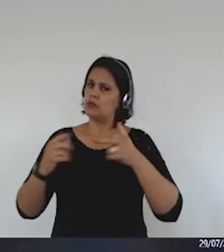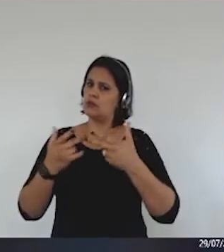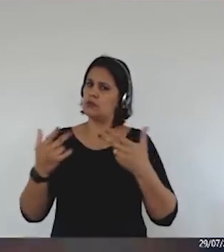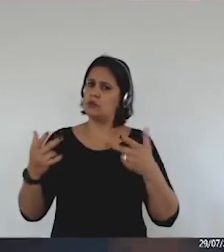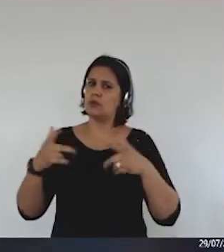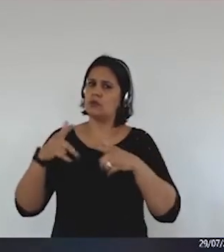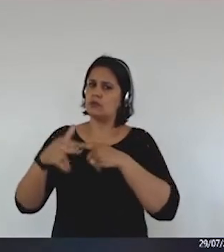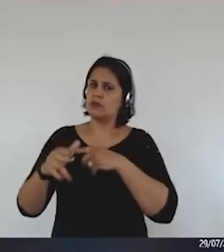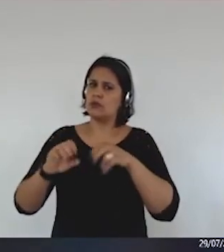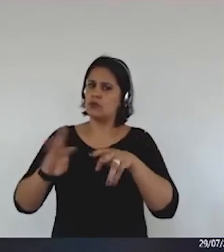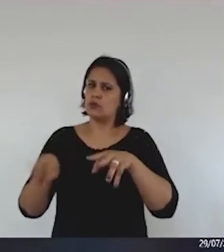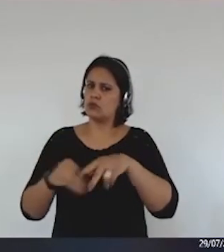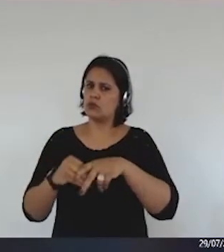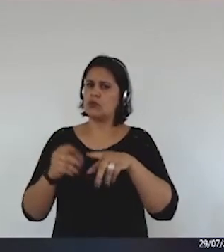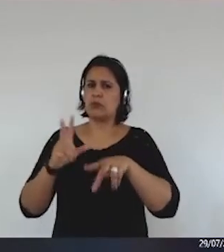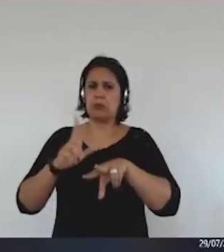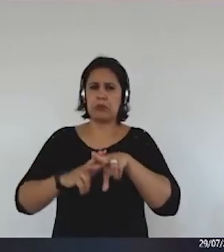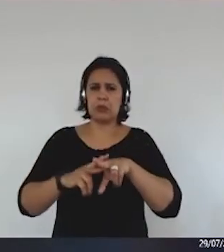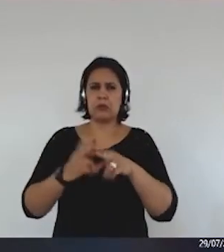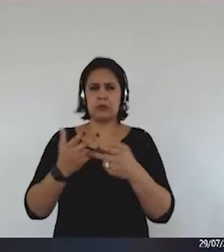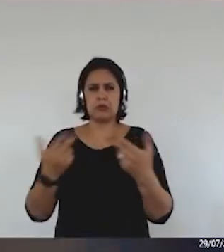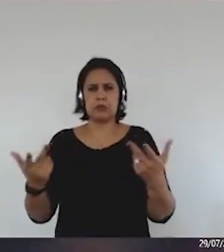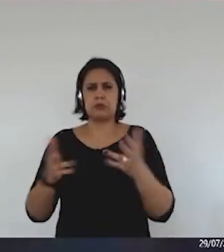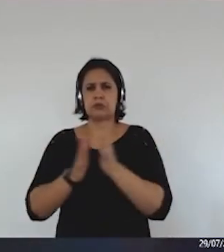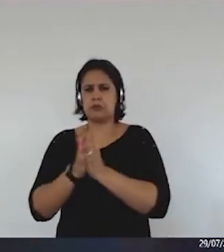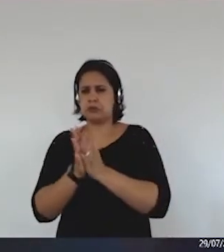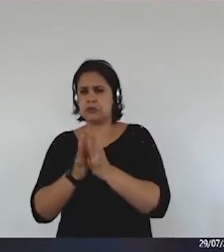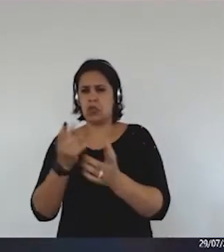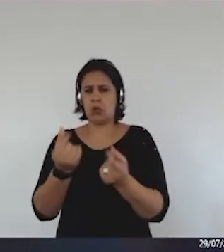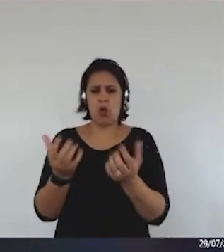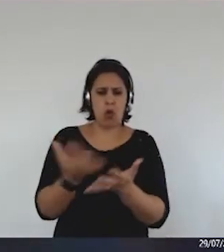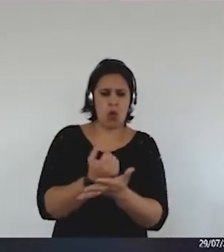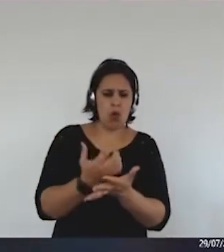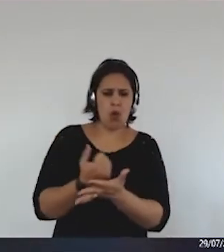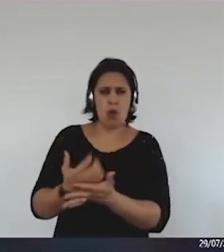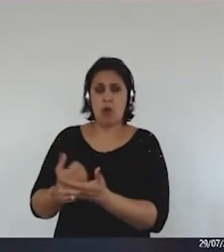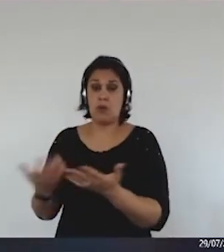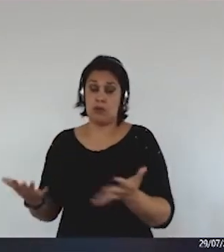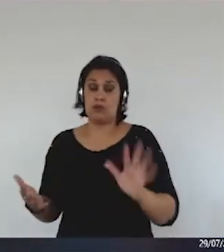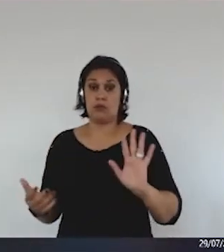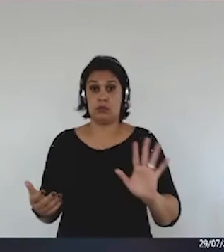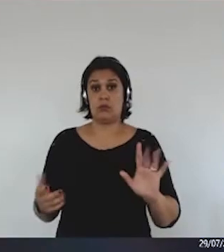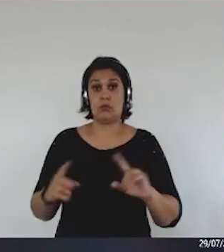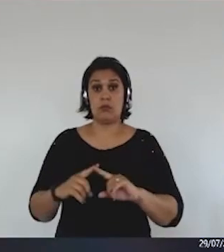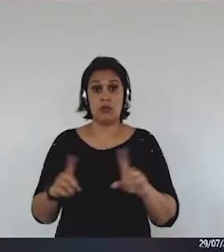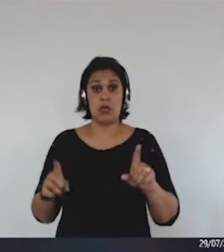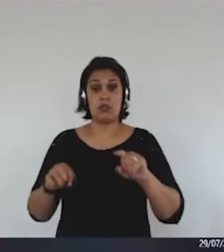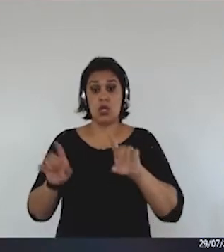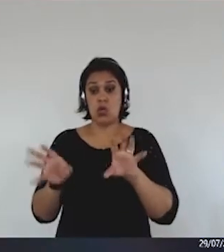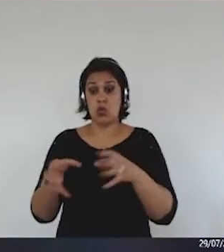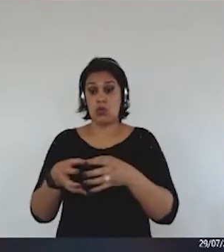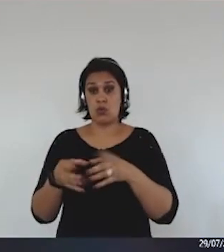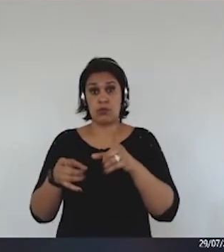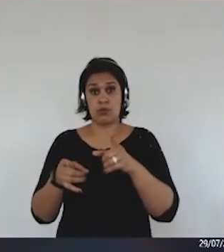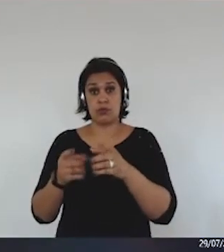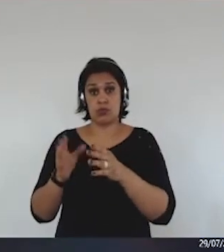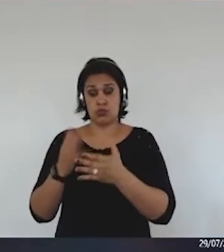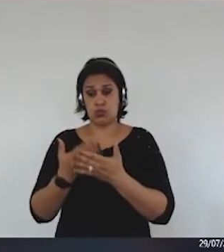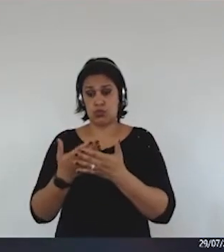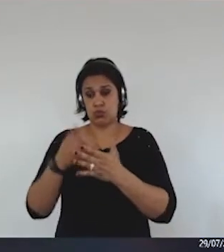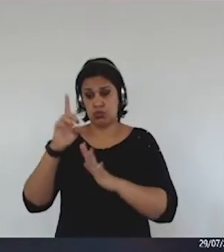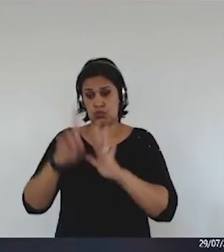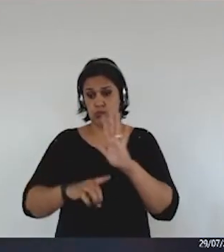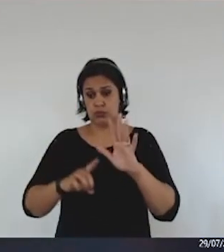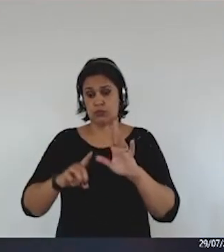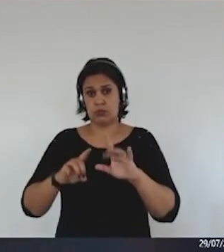combate à corrupção, de prisões, de esquemas de fraude, disso, daquilo. Só que o compliance é muito mais do que isso. Então, hoje vem